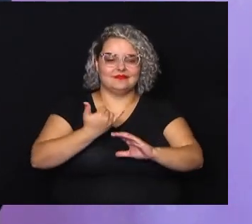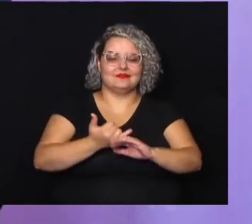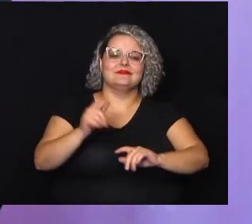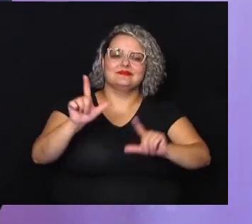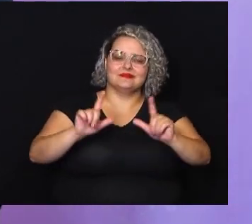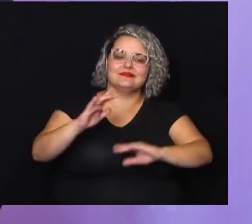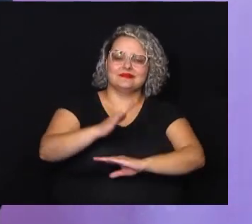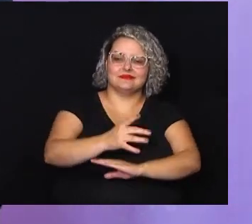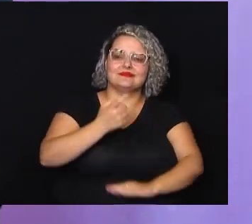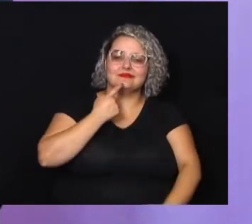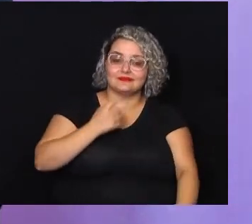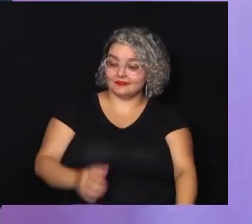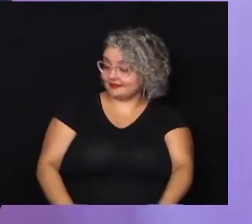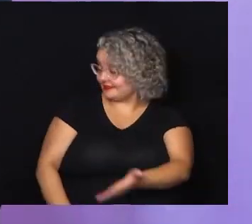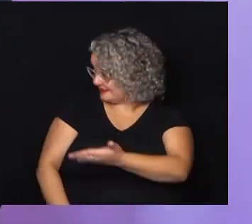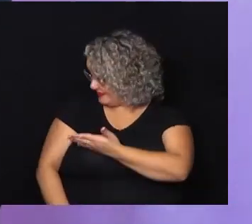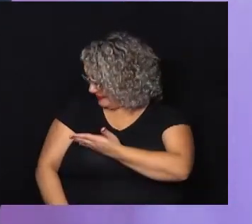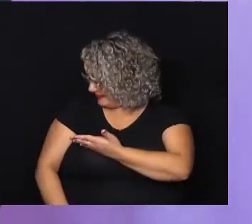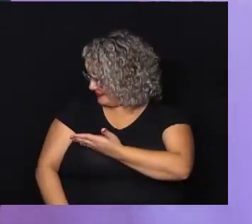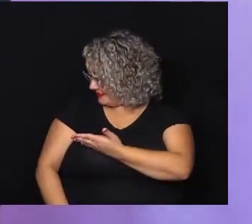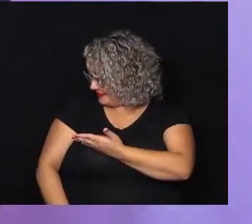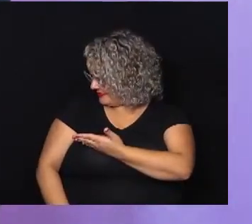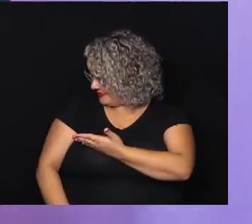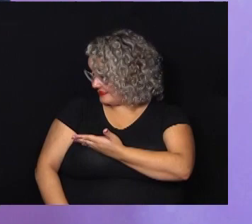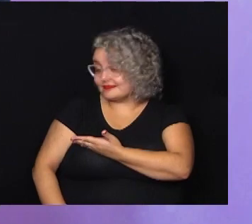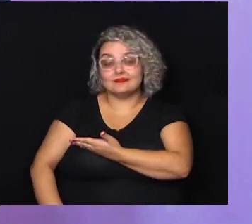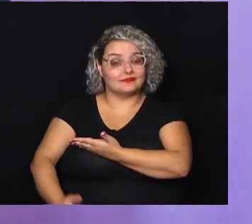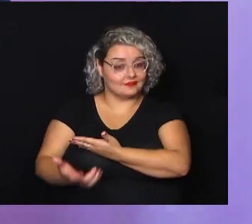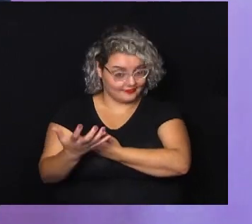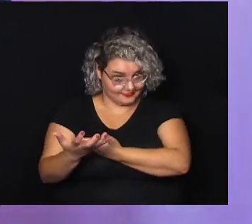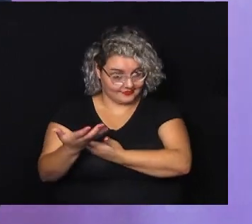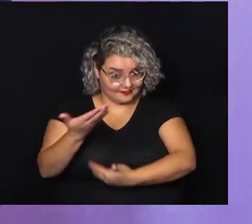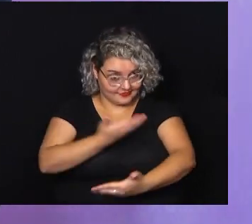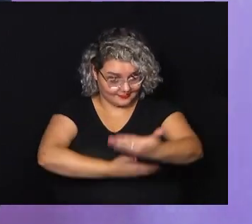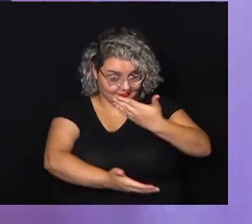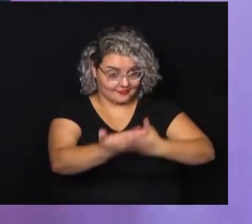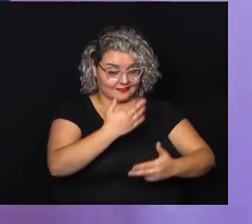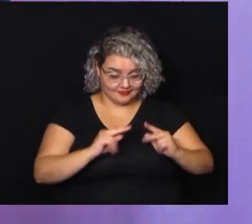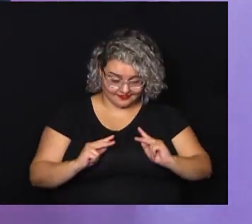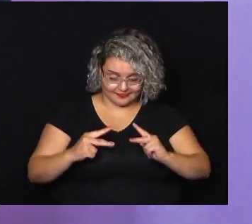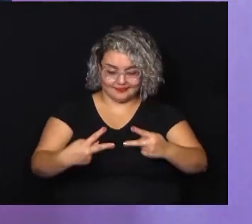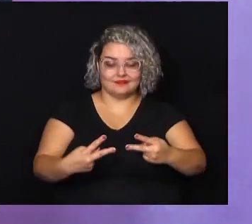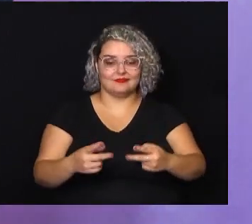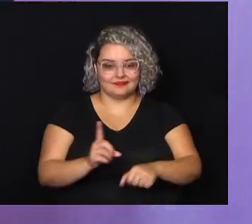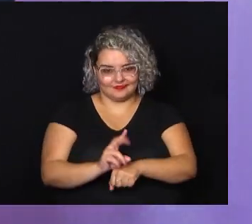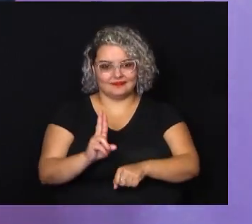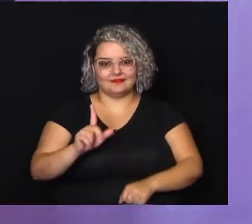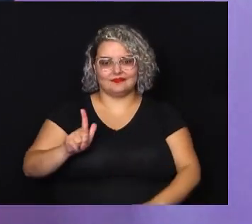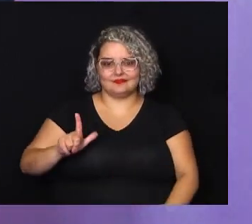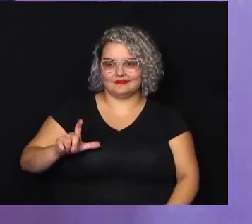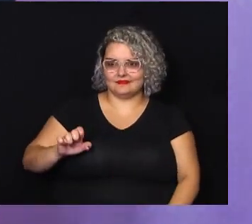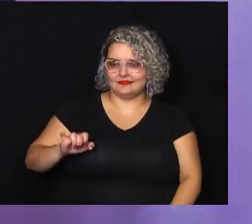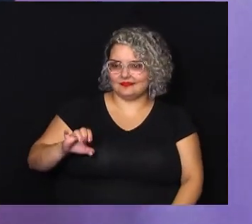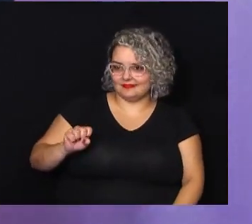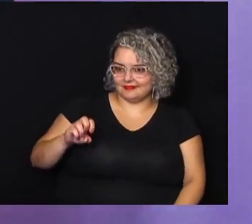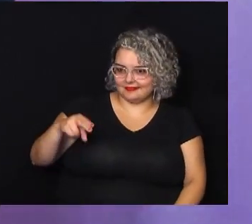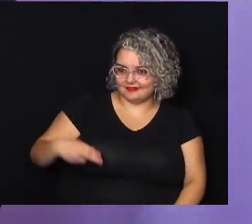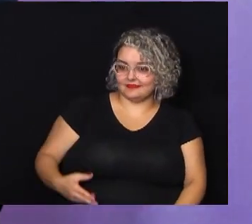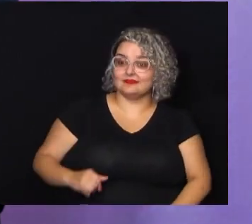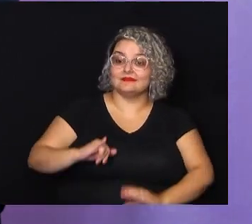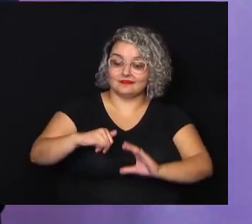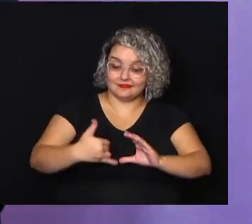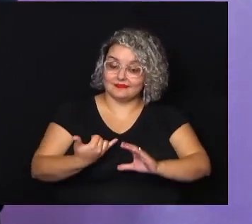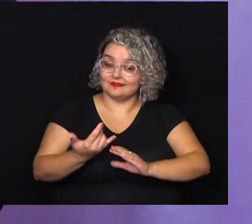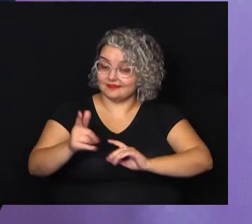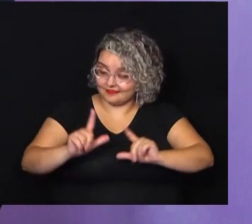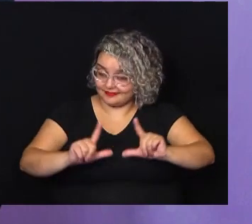está disponível na íntegra no YouTube, lá da TV Câmara Campinas. Quer compartilhar esse link, esse bate-papo com o Dr. Gleison?